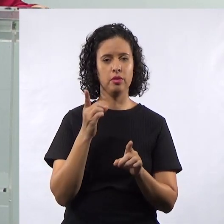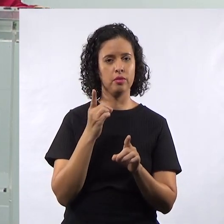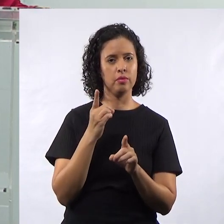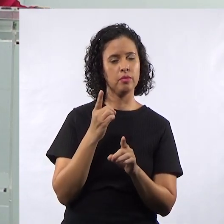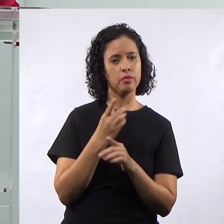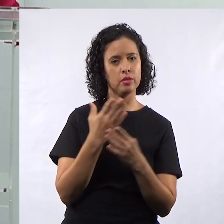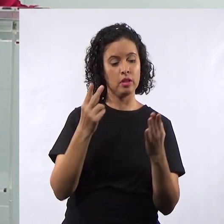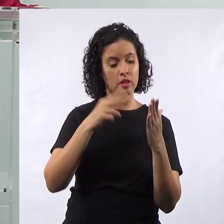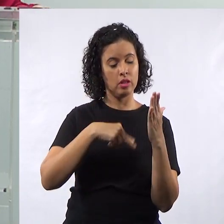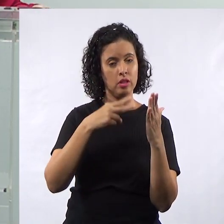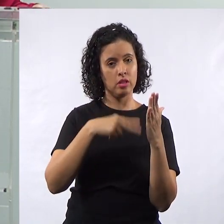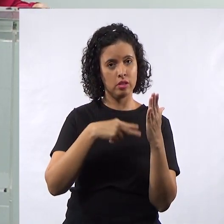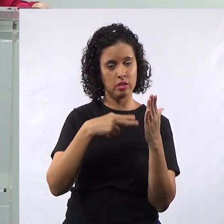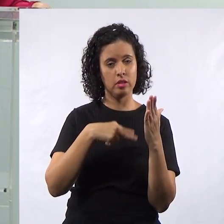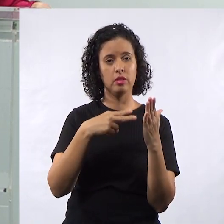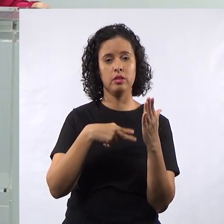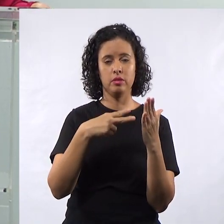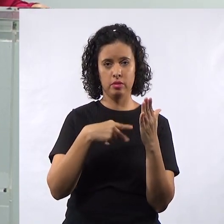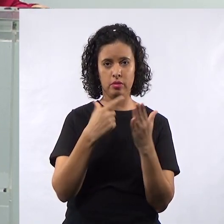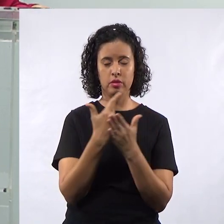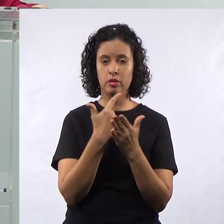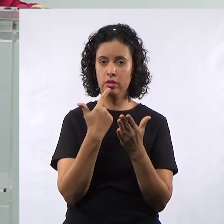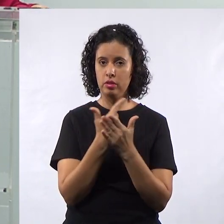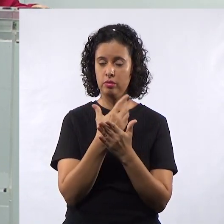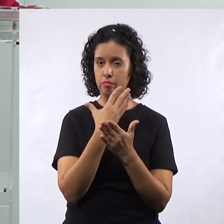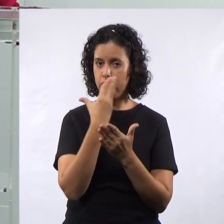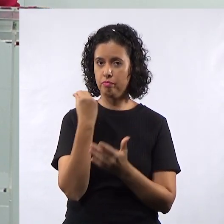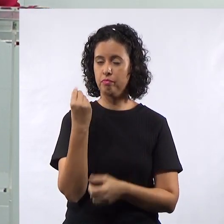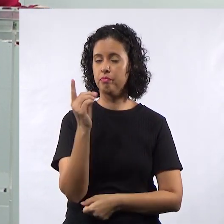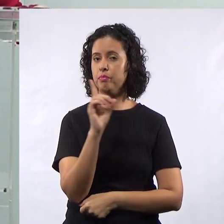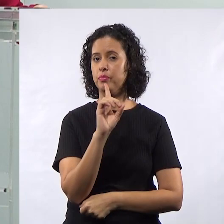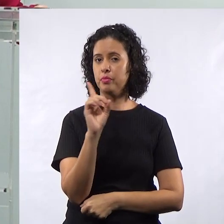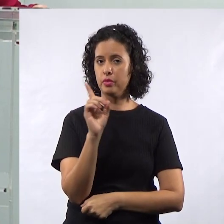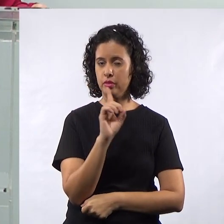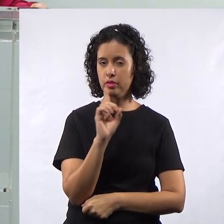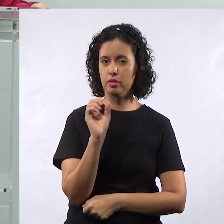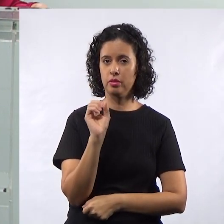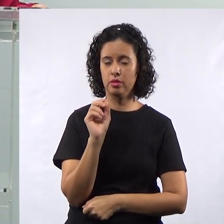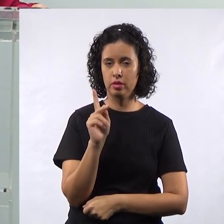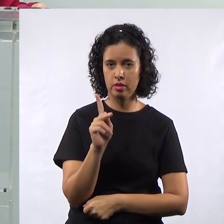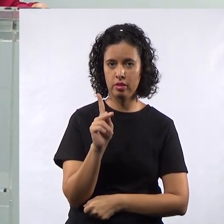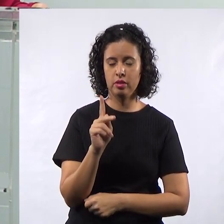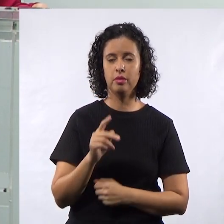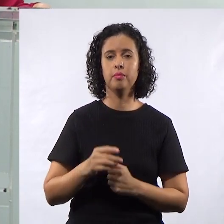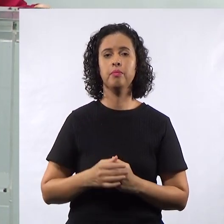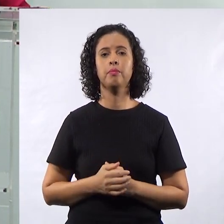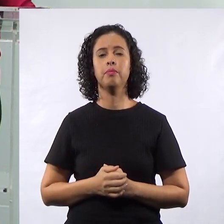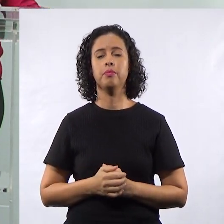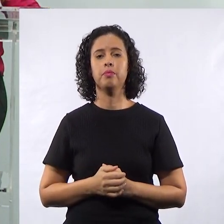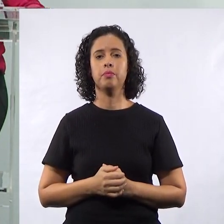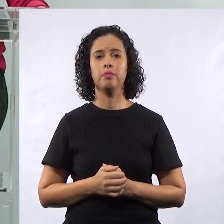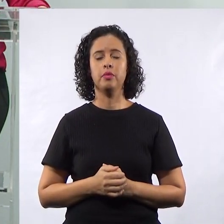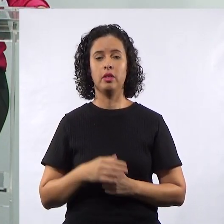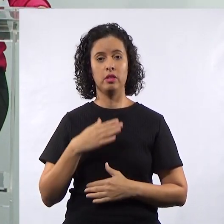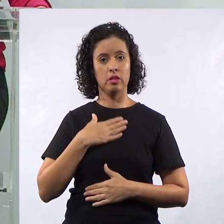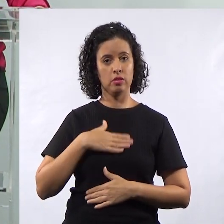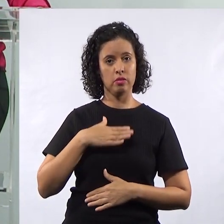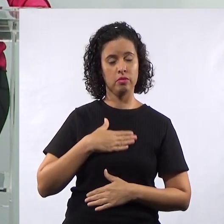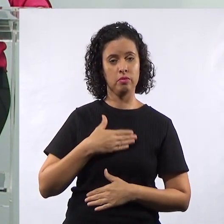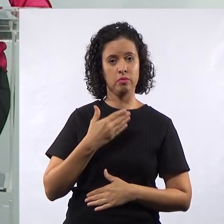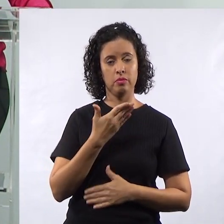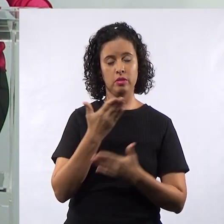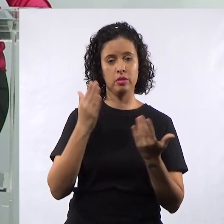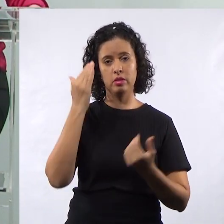espero que você faça a leitura da nossa bibliografia recomendada, não deixe de fazer a leitura da nossa LINDB também. Isso aí é bem tranquilo de